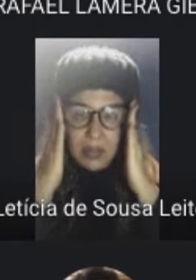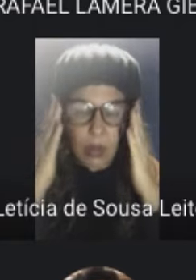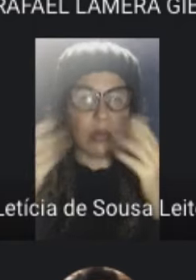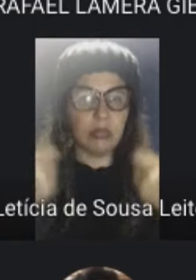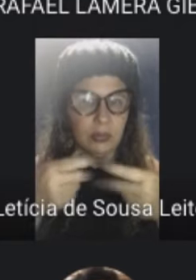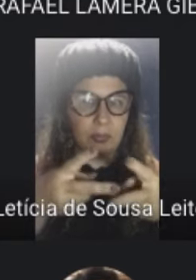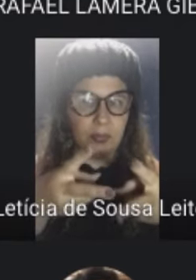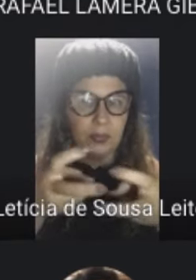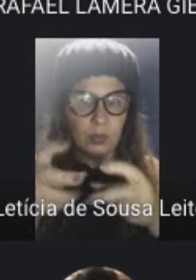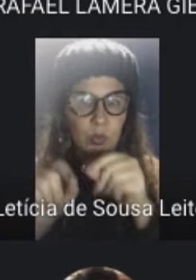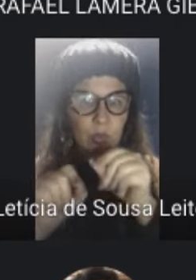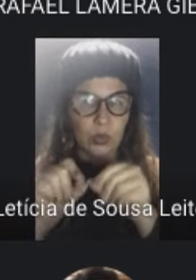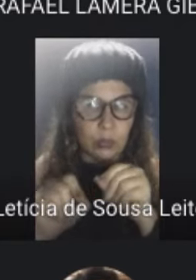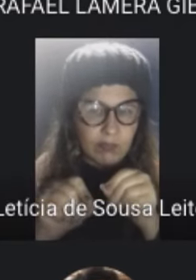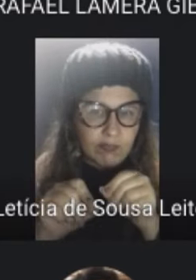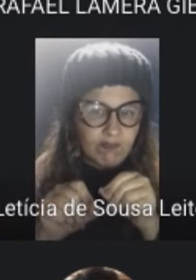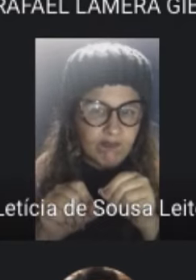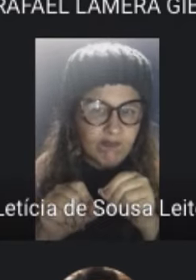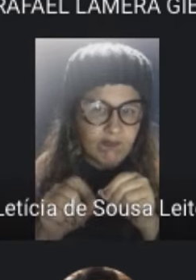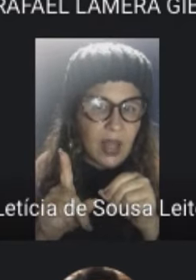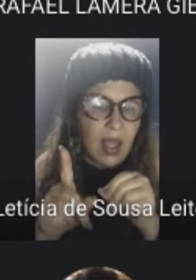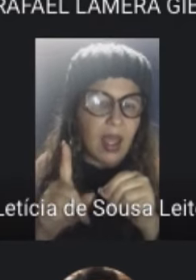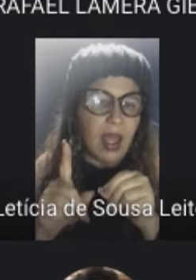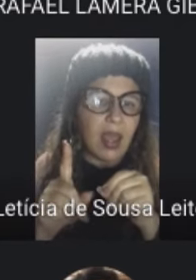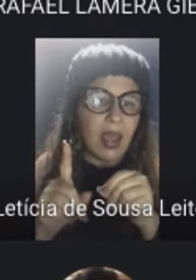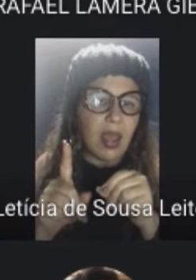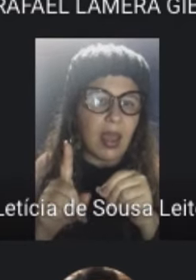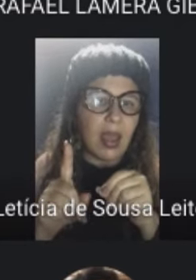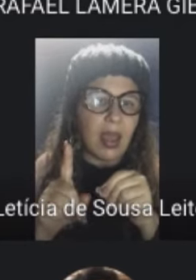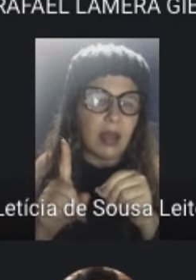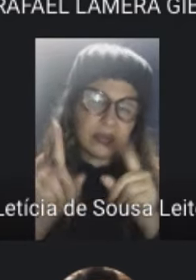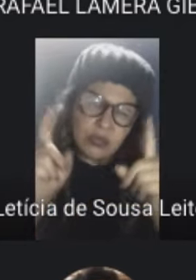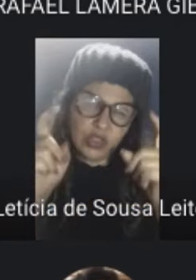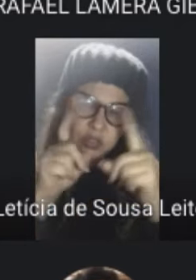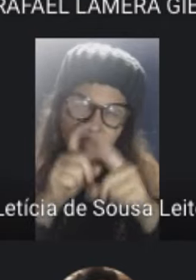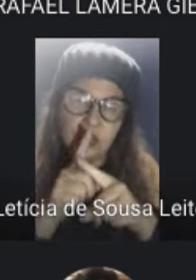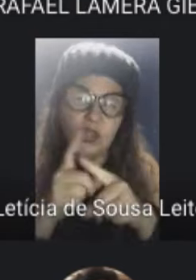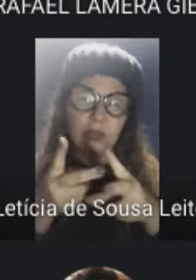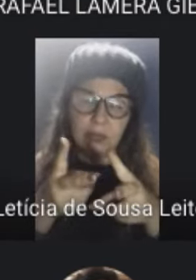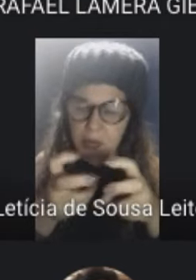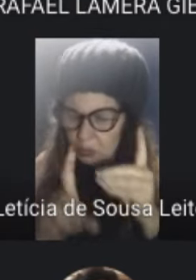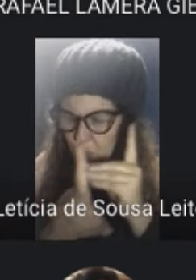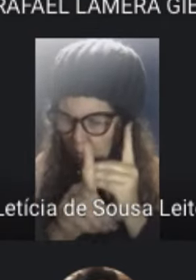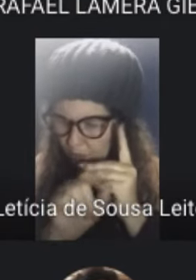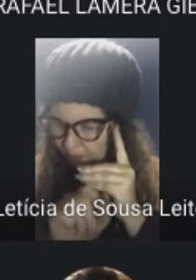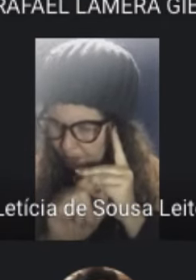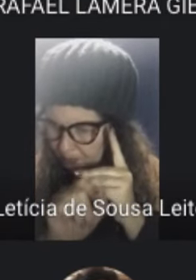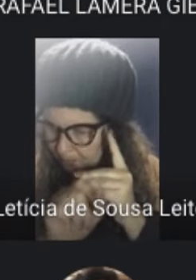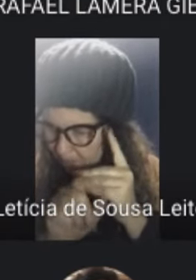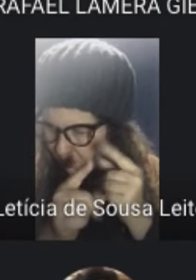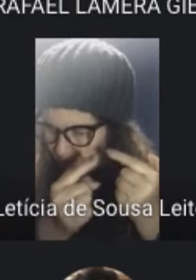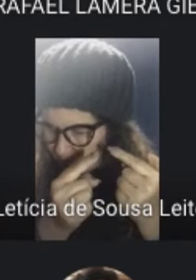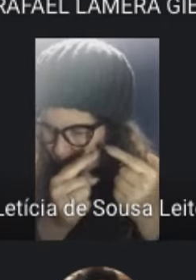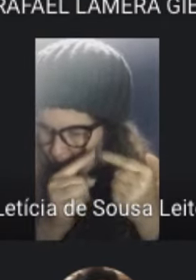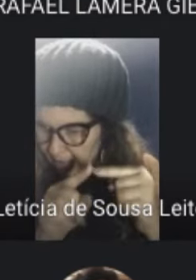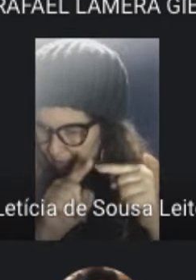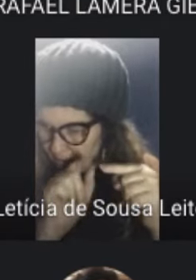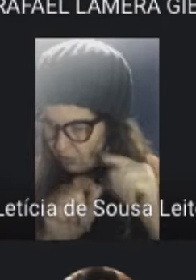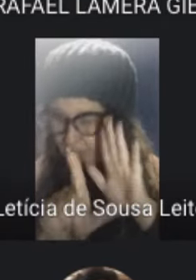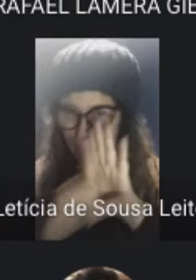Ao menos, assim, raramente você encontra, na verdade é muito difícil encontrar, uma negação de aplicação à lei de